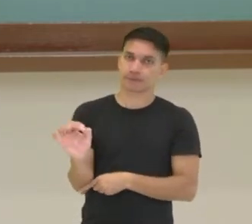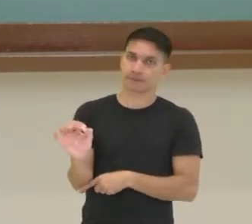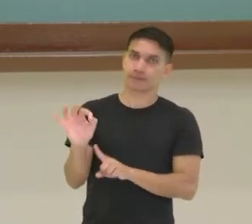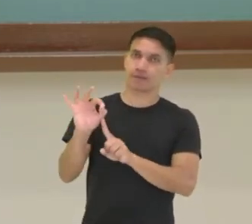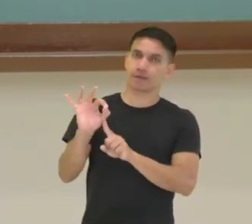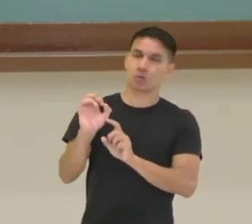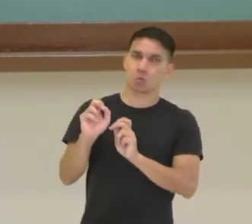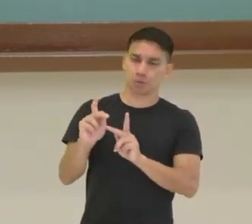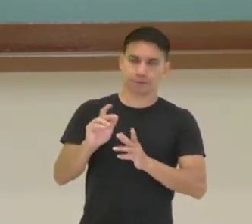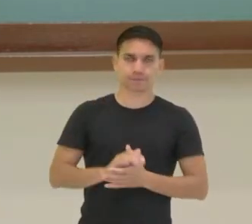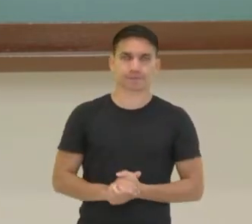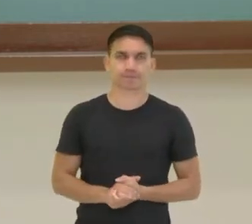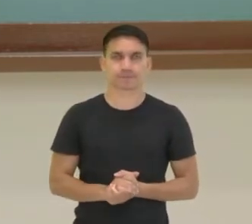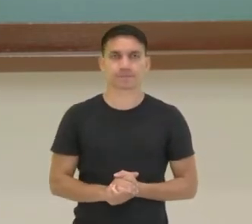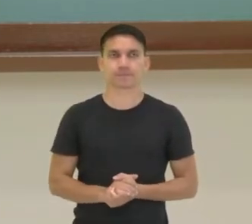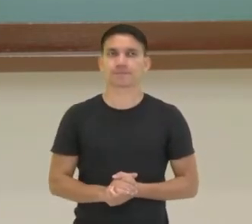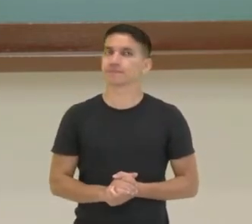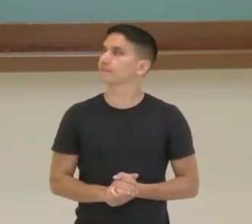360. Beleza?